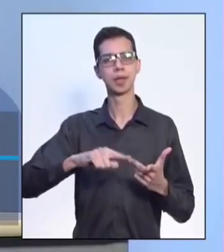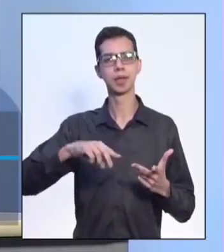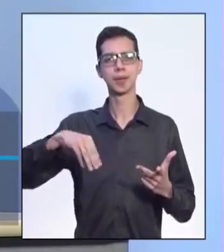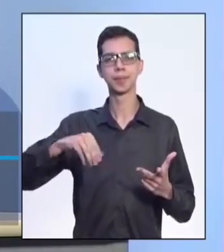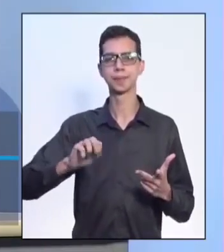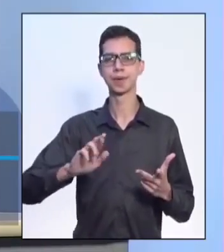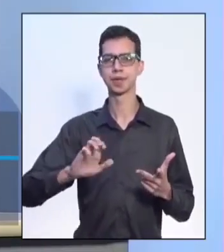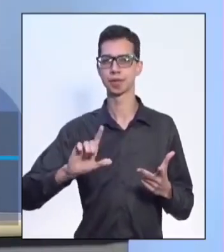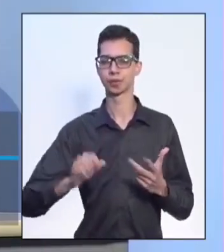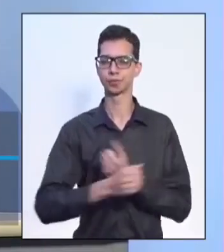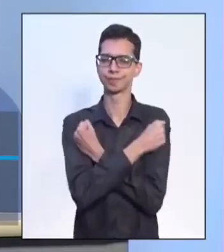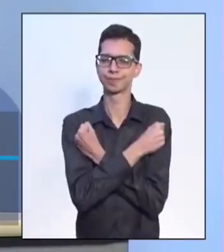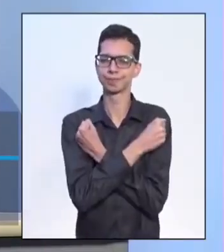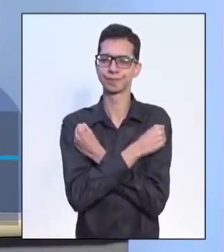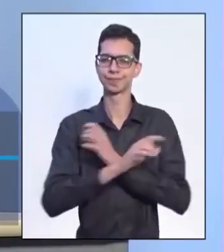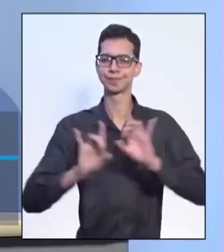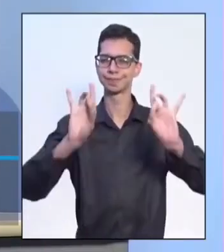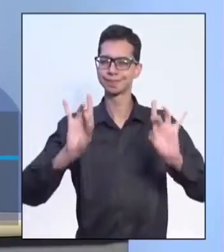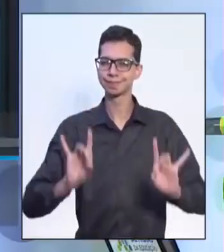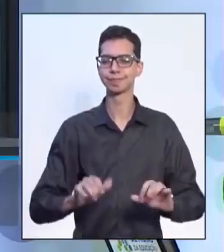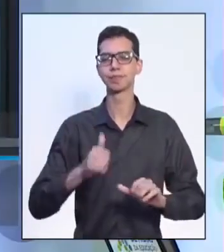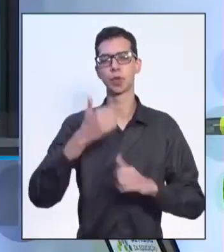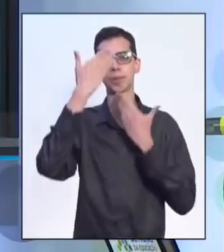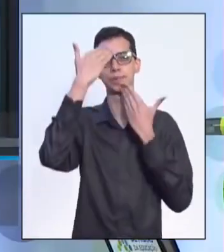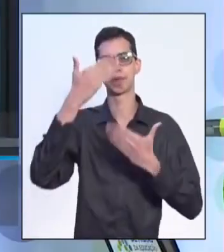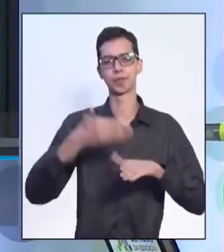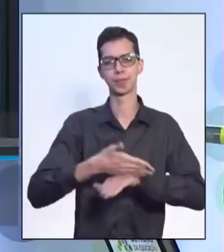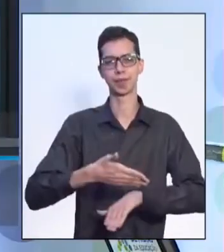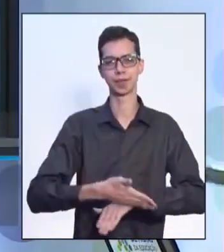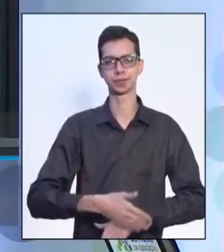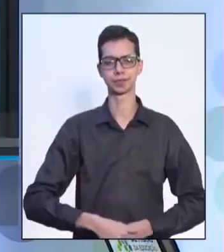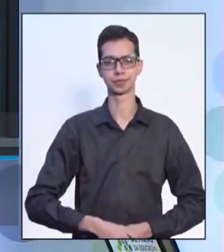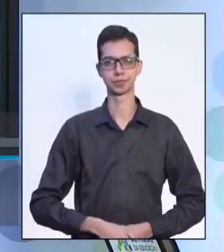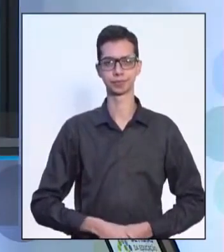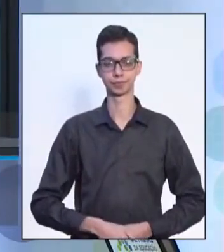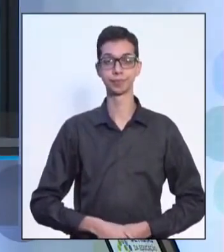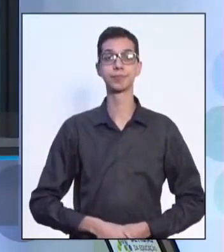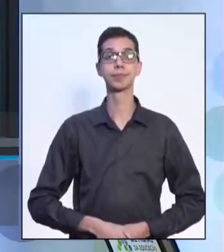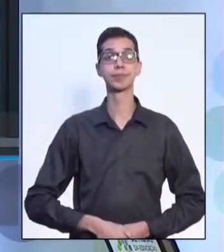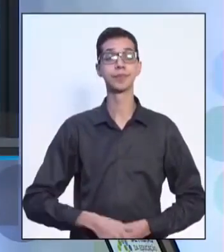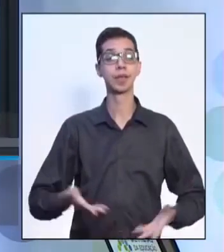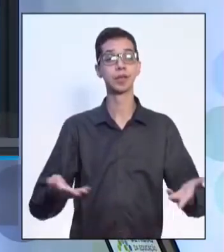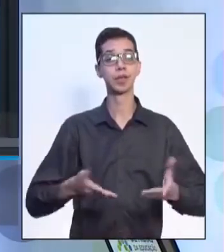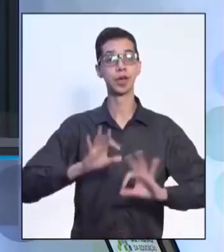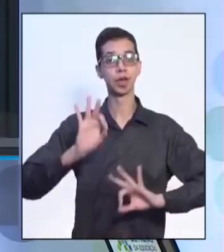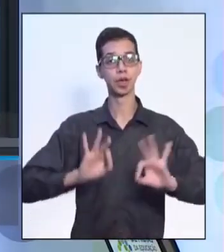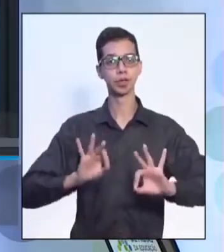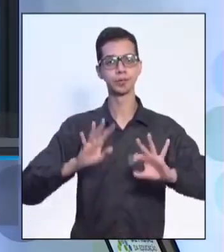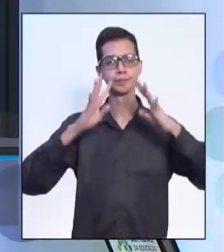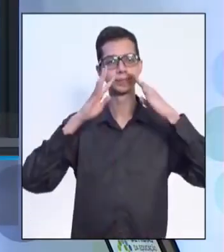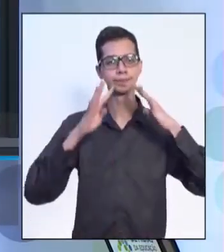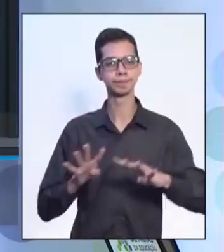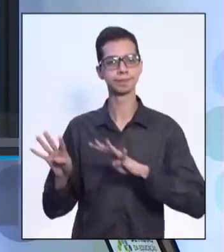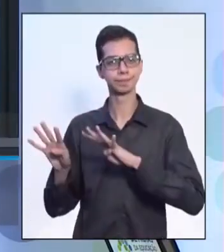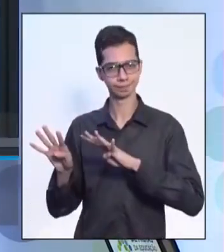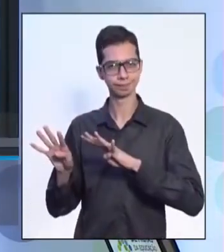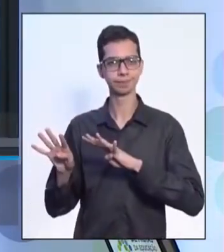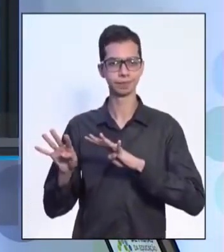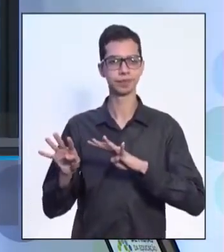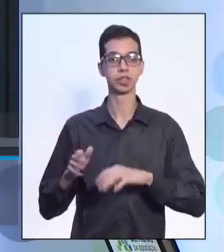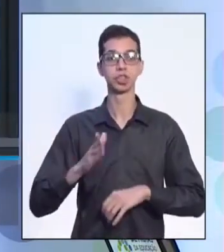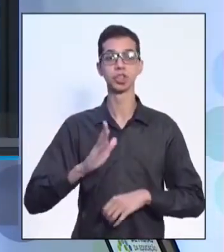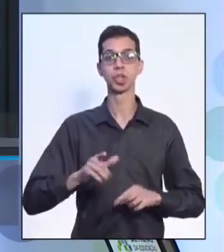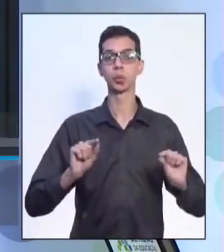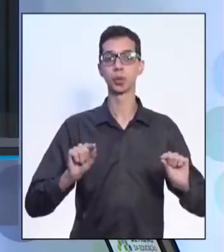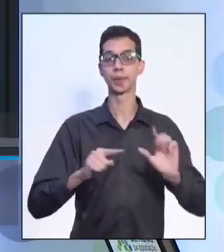pela participação. Vamos para a resolução, professora Inês? Muito bem, pessoal, aqui comigo na lousa, escrevi as raízes menos